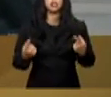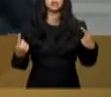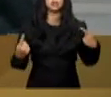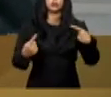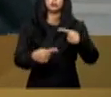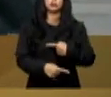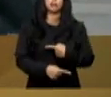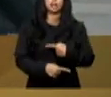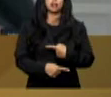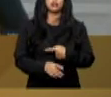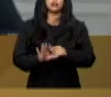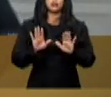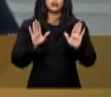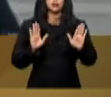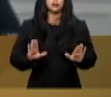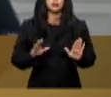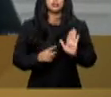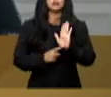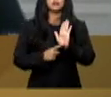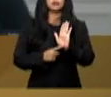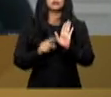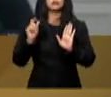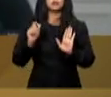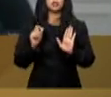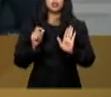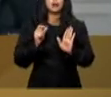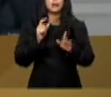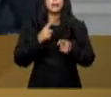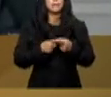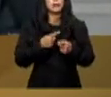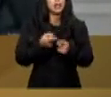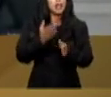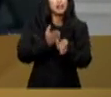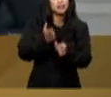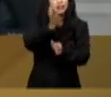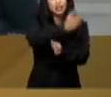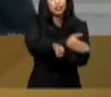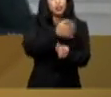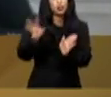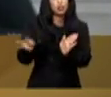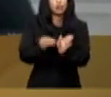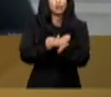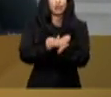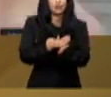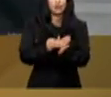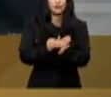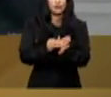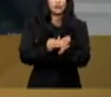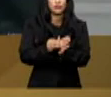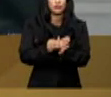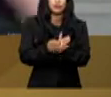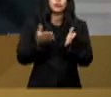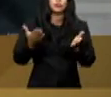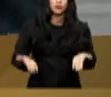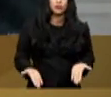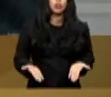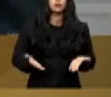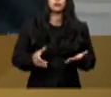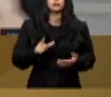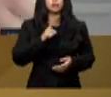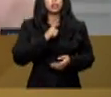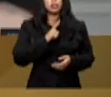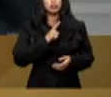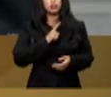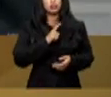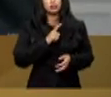senso, exatamente porque são anteriores à emenda. Então, se pretende aplicar precedentes anteriores à